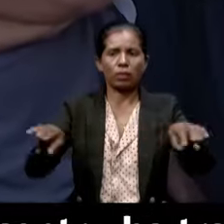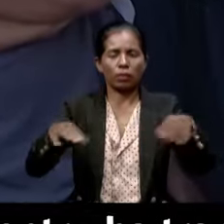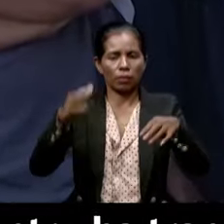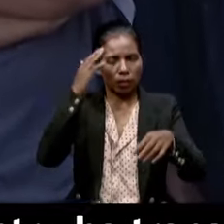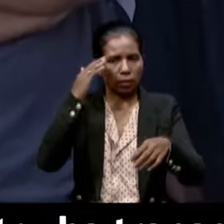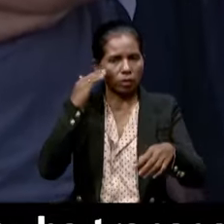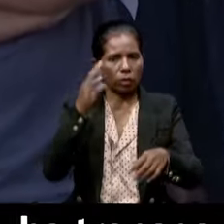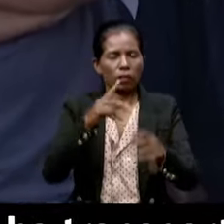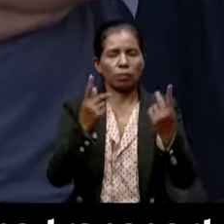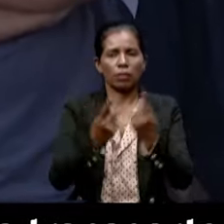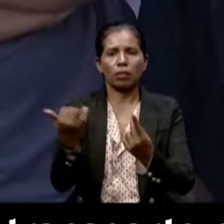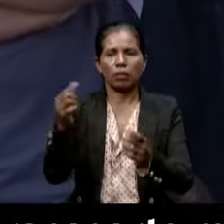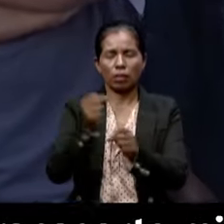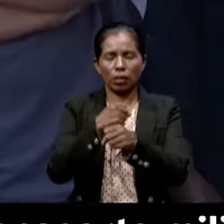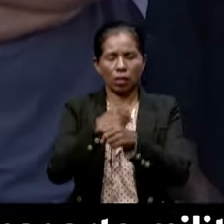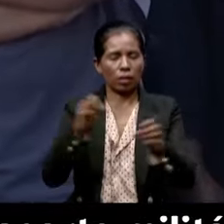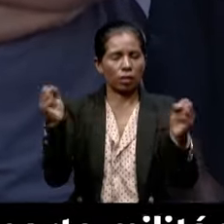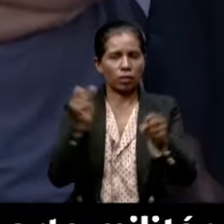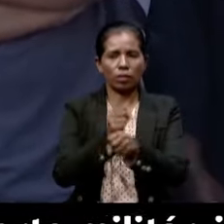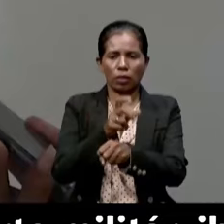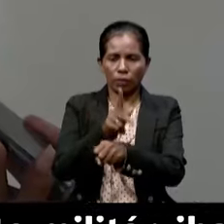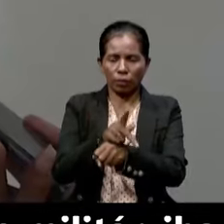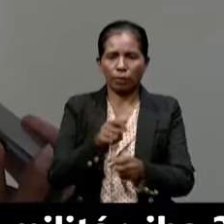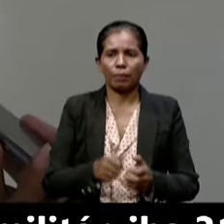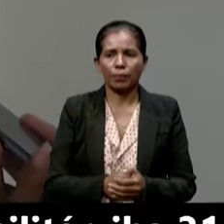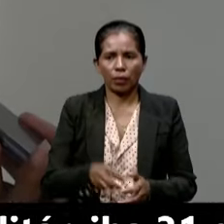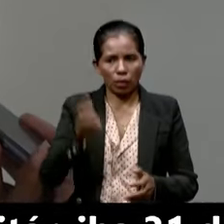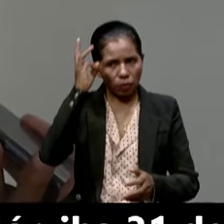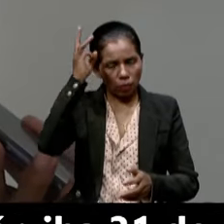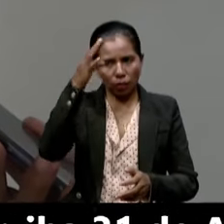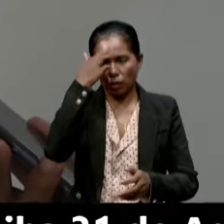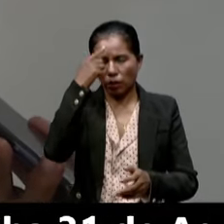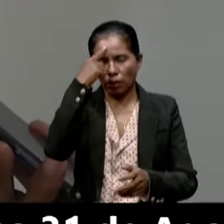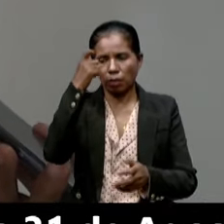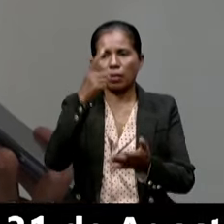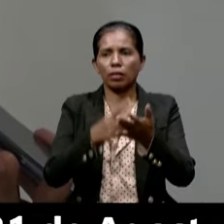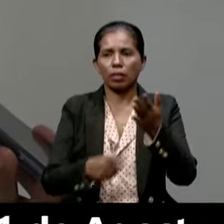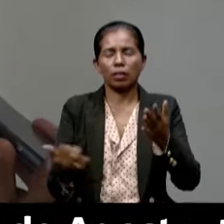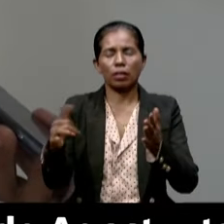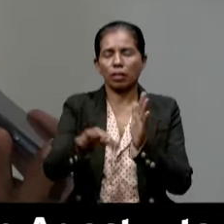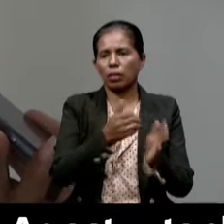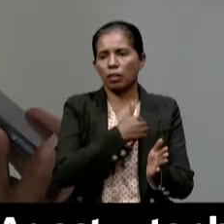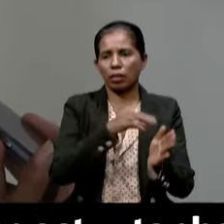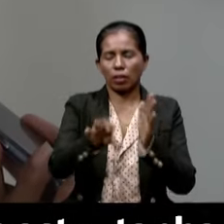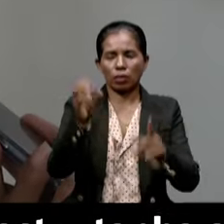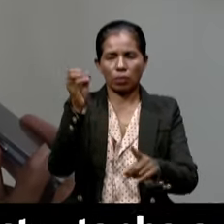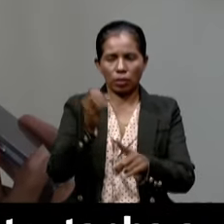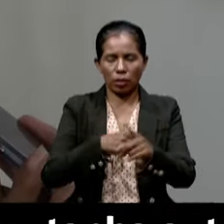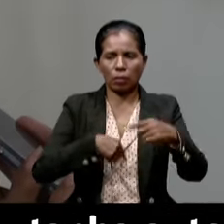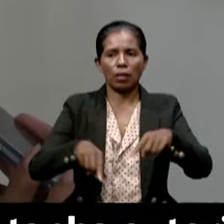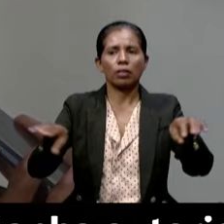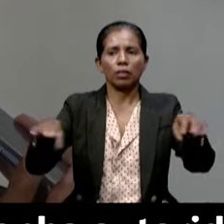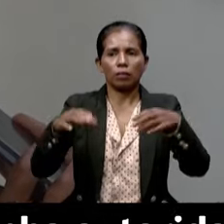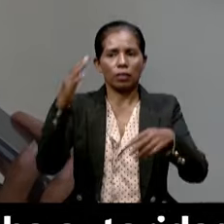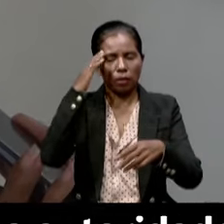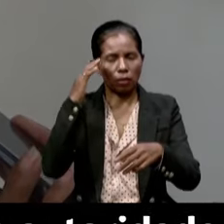Korea, empresa sira makhalo la OCFOP. Preocupação tamba sama sira sira kheta oportunidade ba serviço iha Korea.